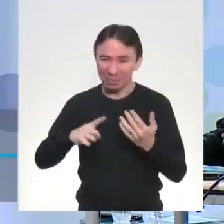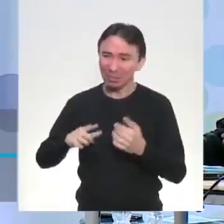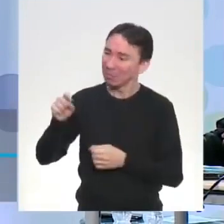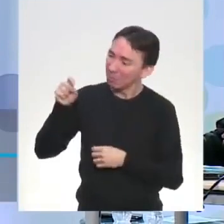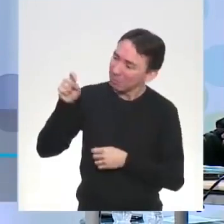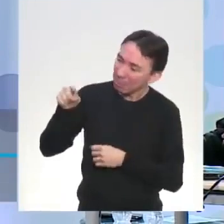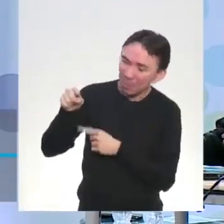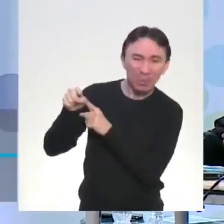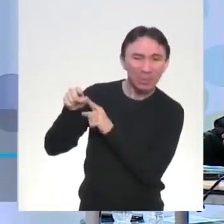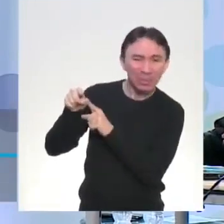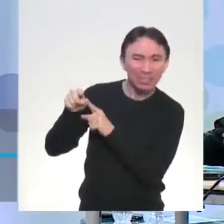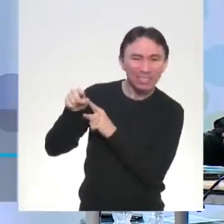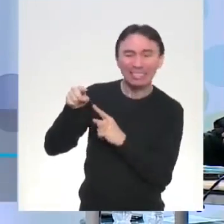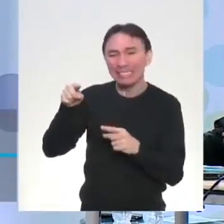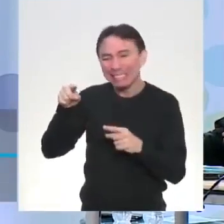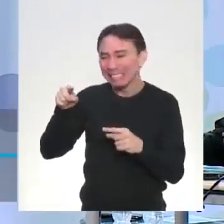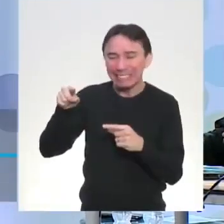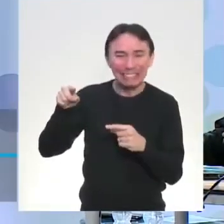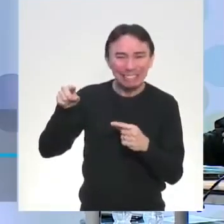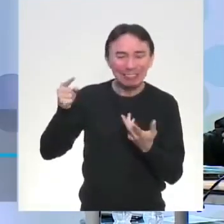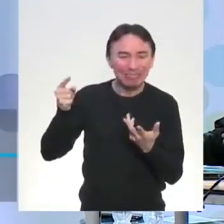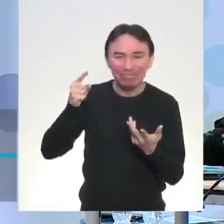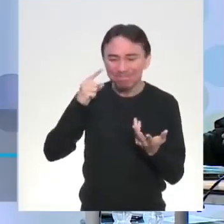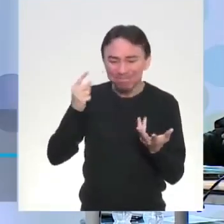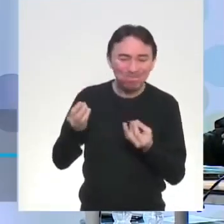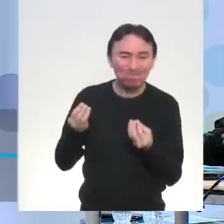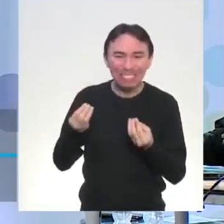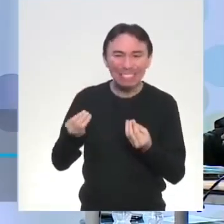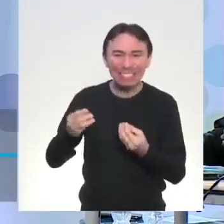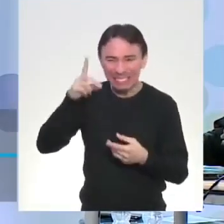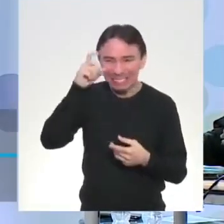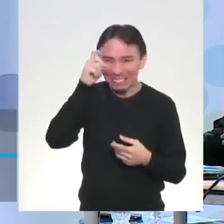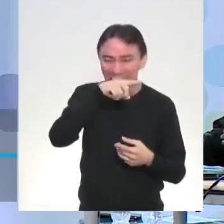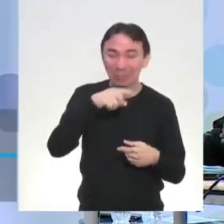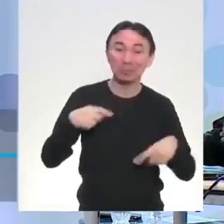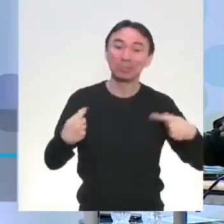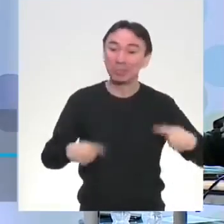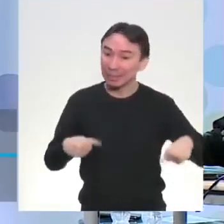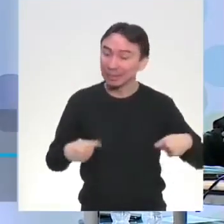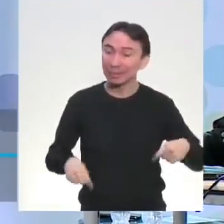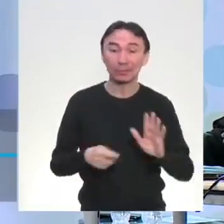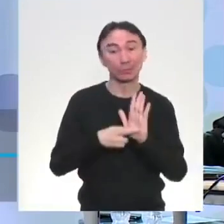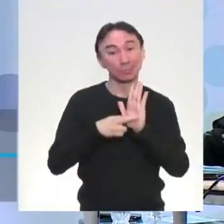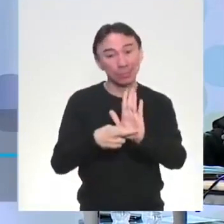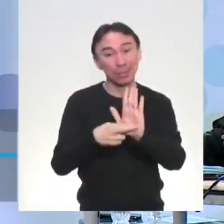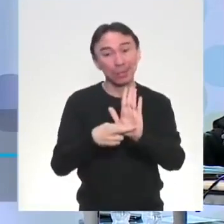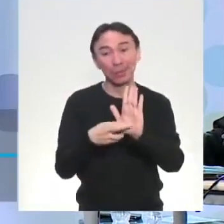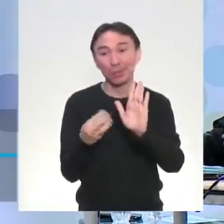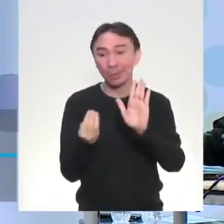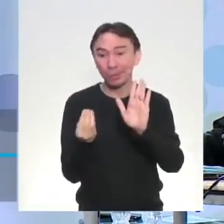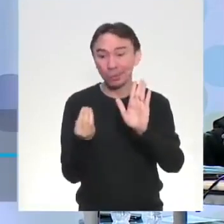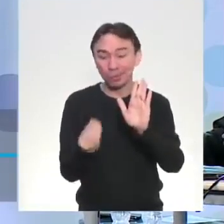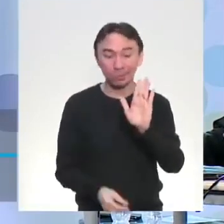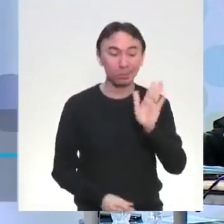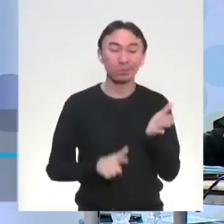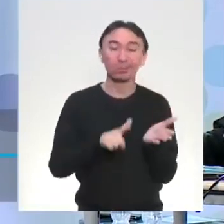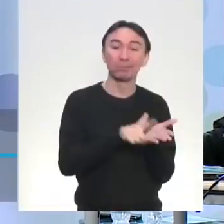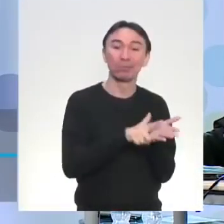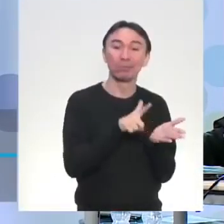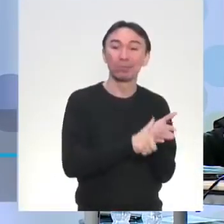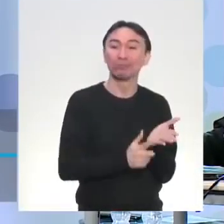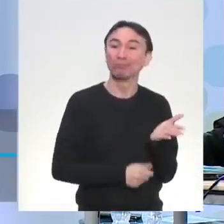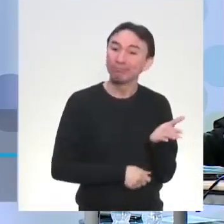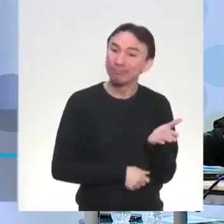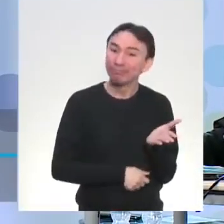de você determinar sem desenhá-lo, a gente acaba representando no papelzinho para a gente só poder trabalhar com a ideia dele, tá